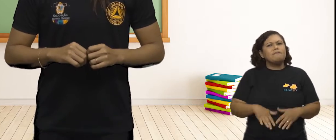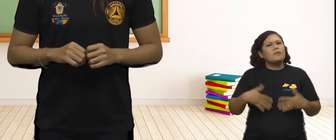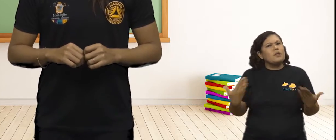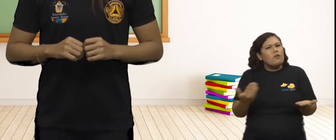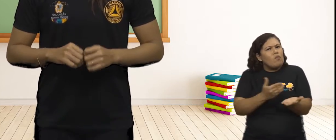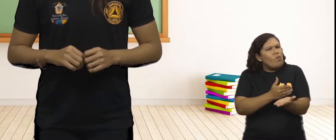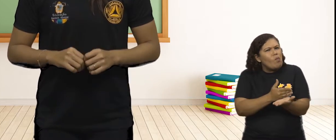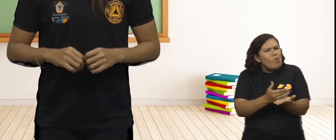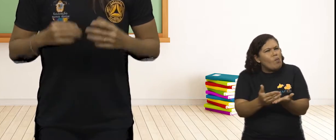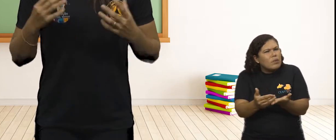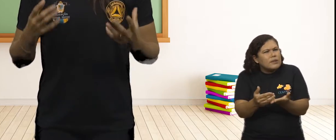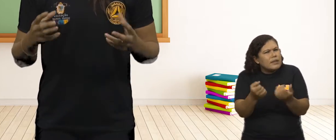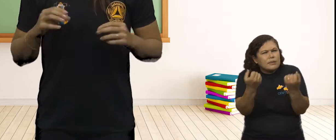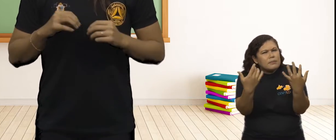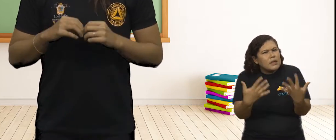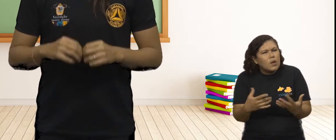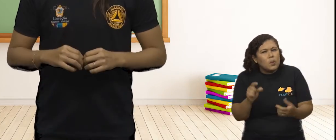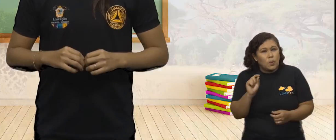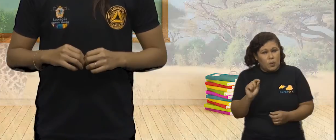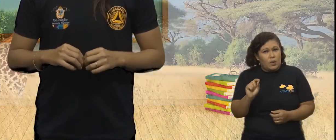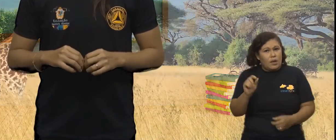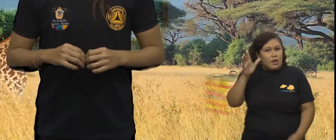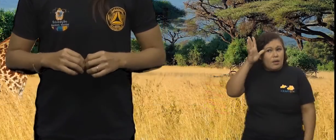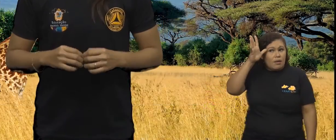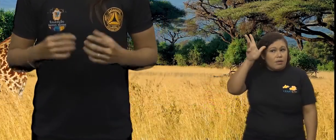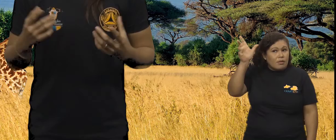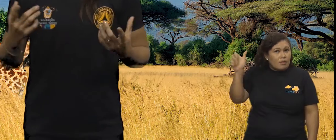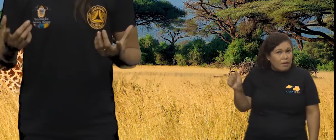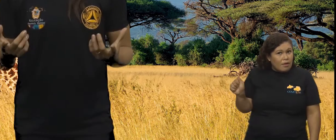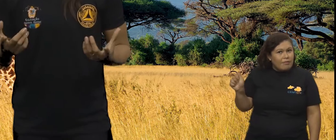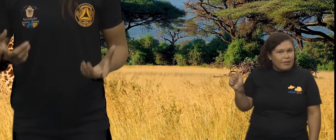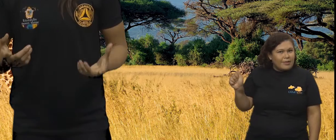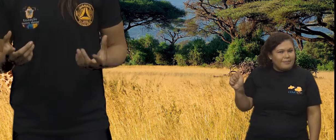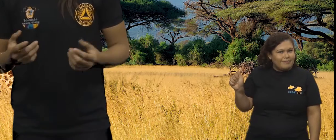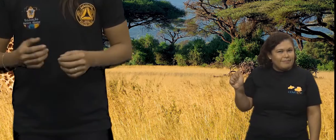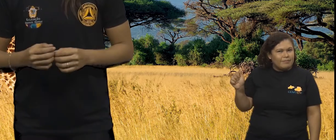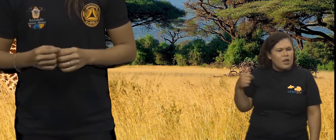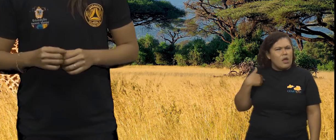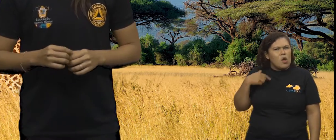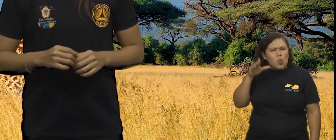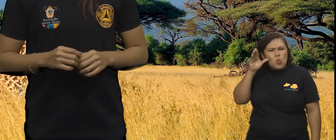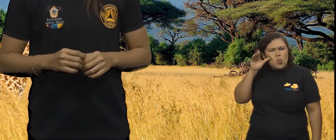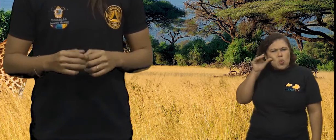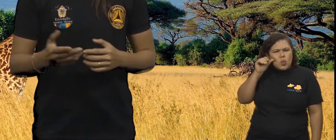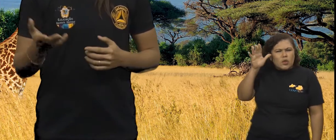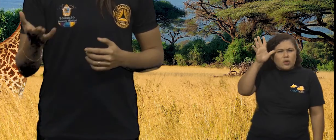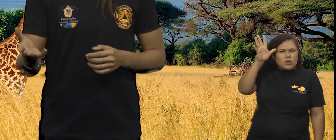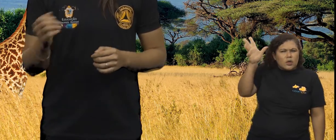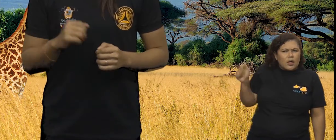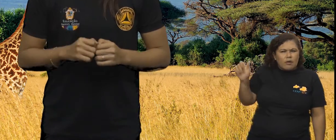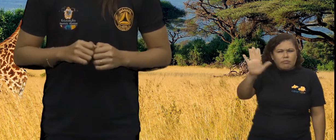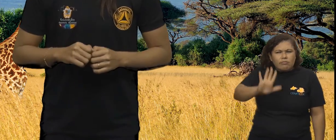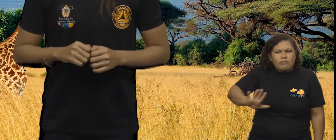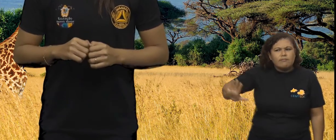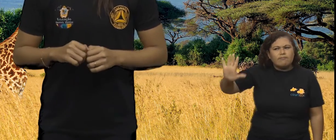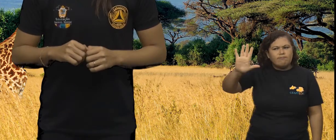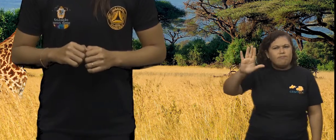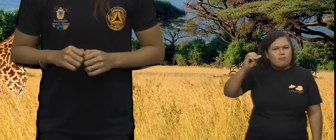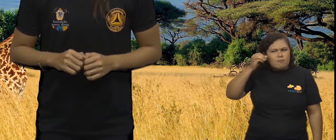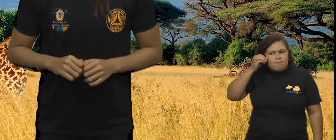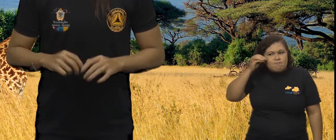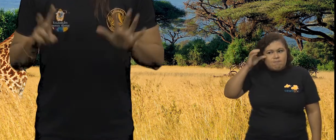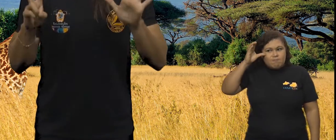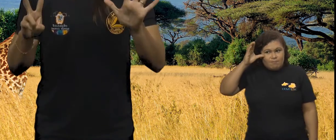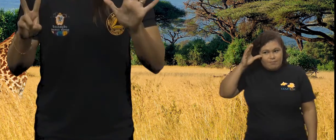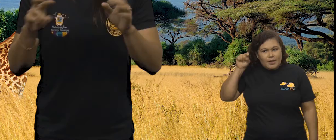Vamos iniciar um pouquinho falando sobre a África. Eu fiquei bastante curiosa e quis saber um pouco mais sobre a África e